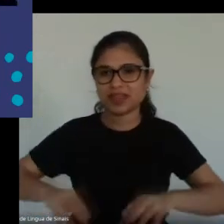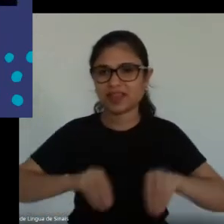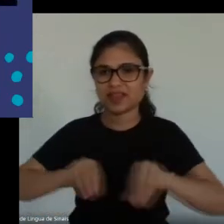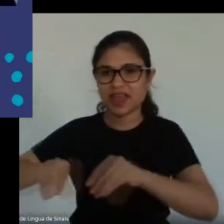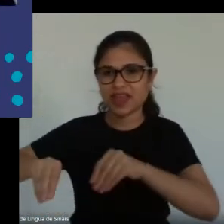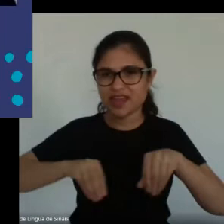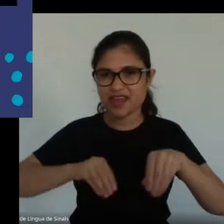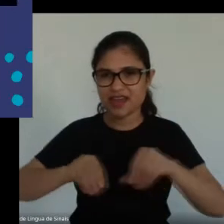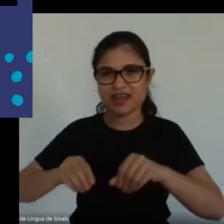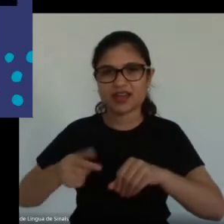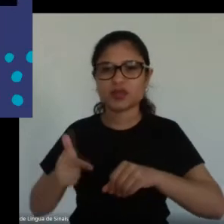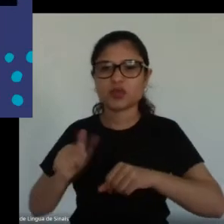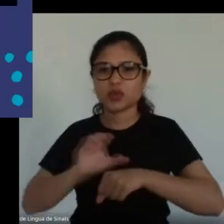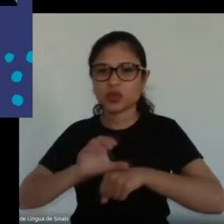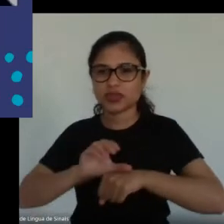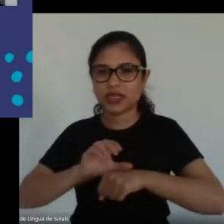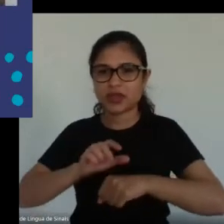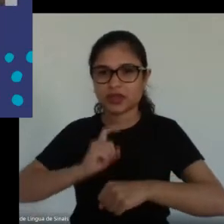terra,